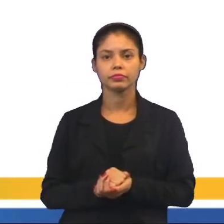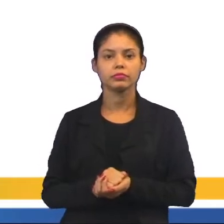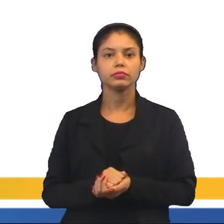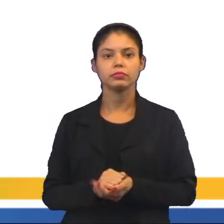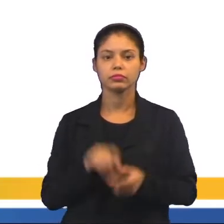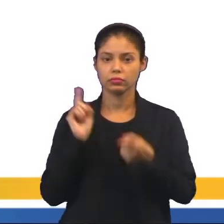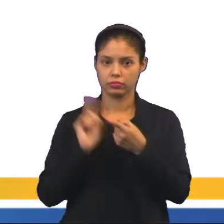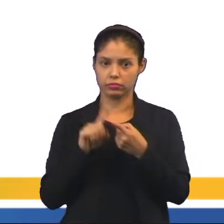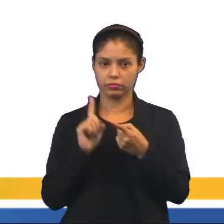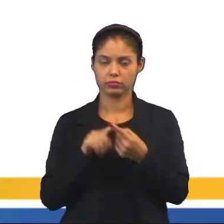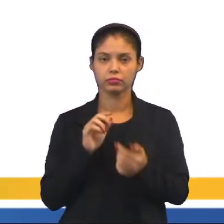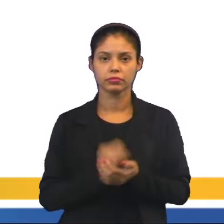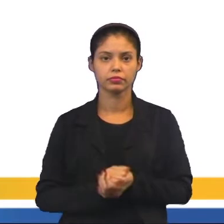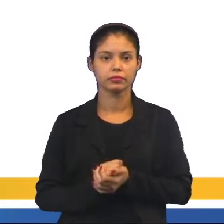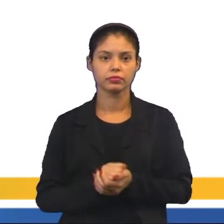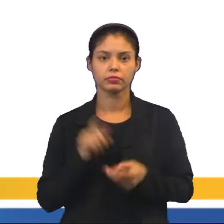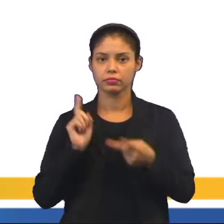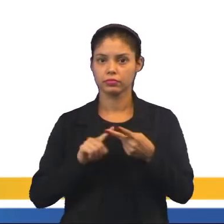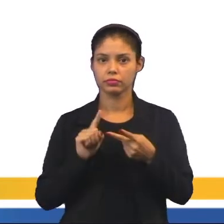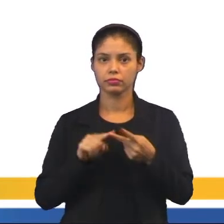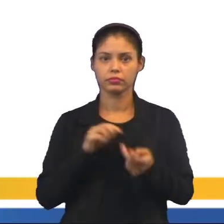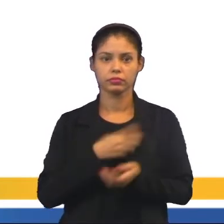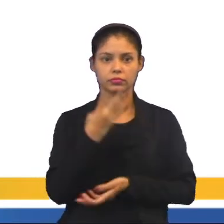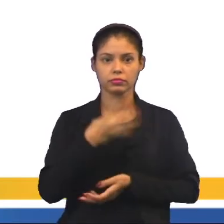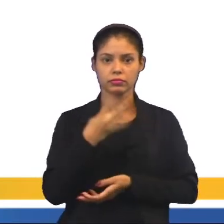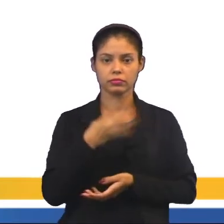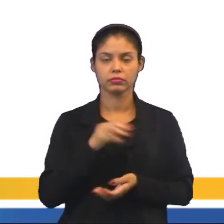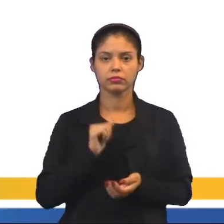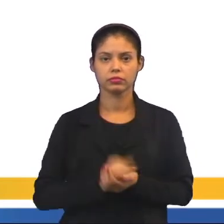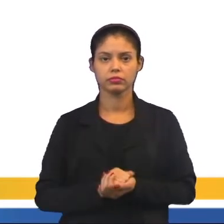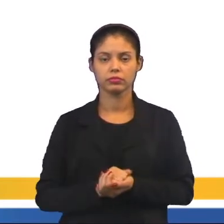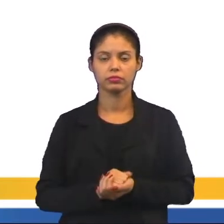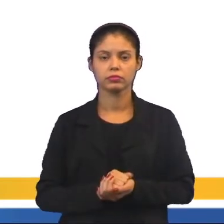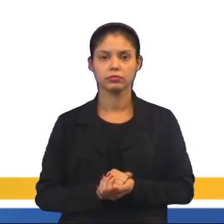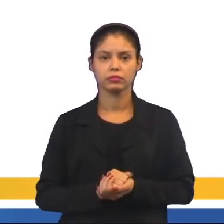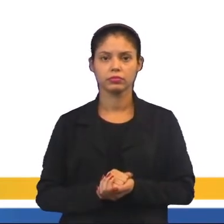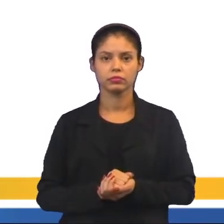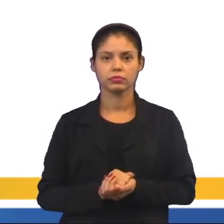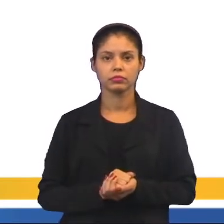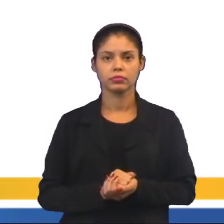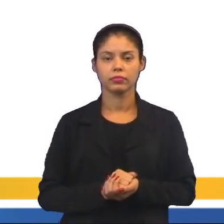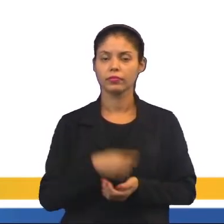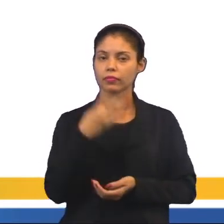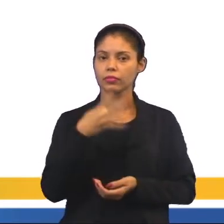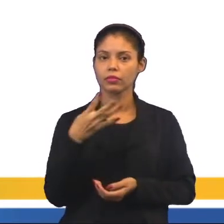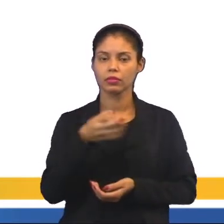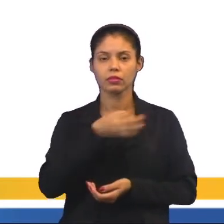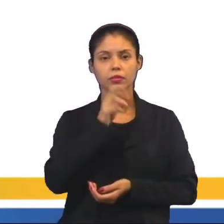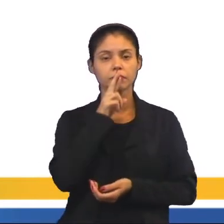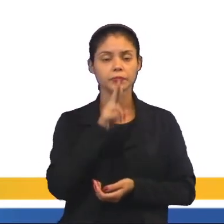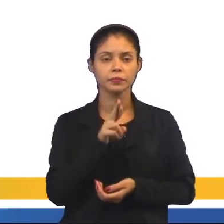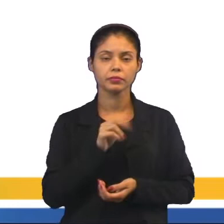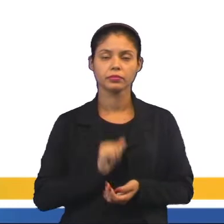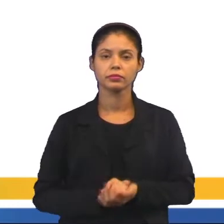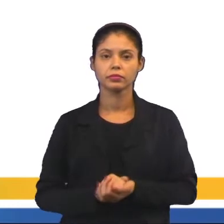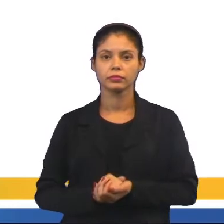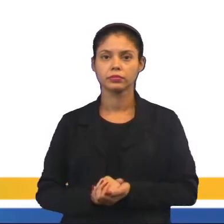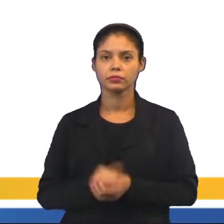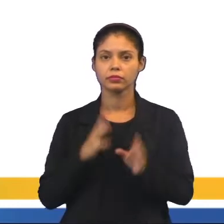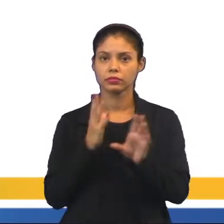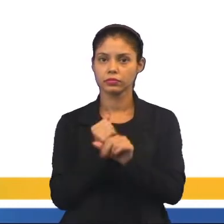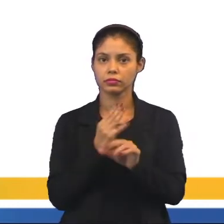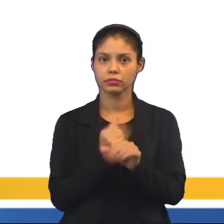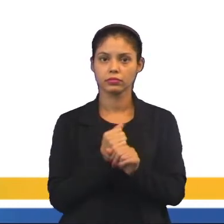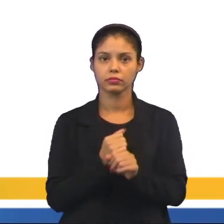esse é o primeiro momento. Quem é o segundo? 4, né? Que eu tenho a 4 da operação. E vou